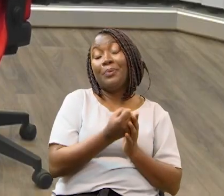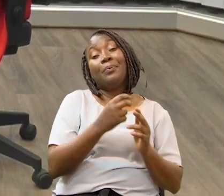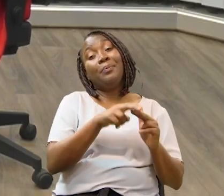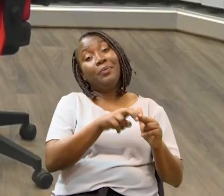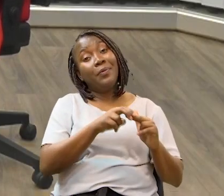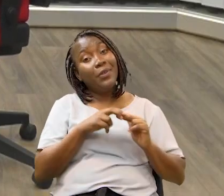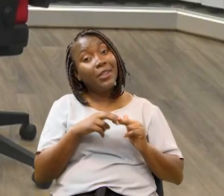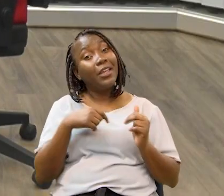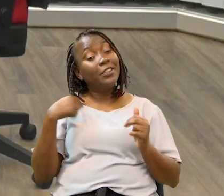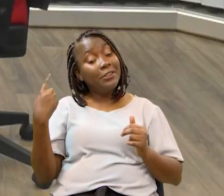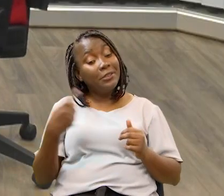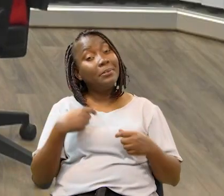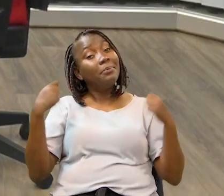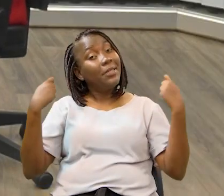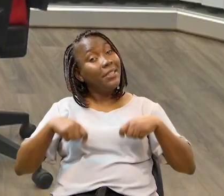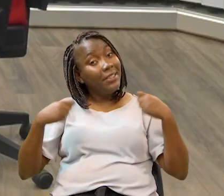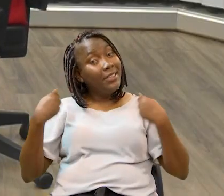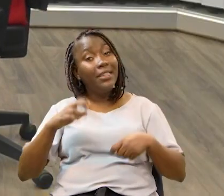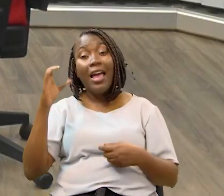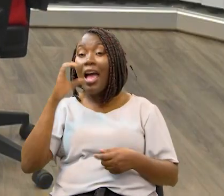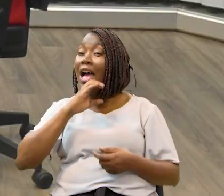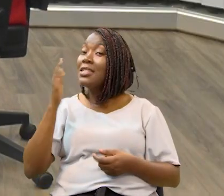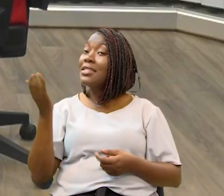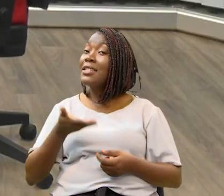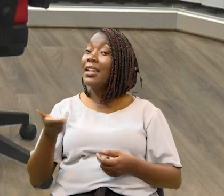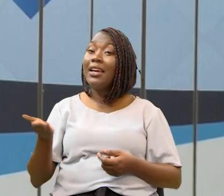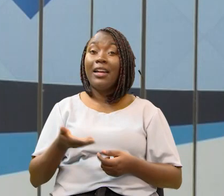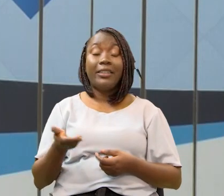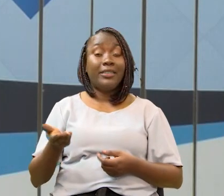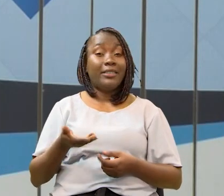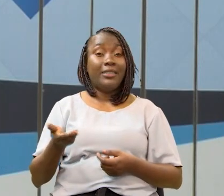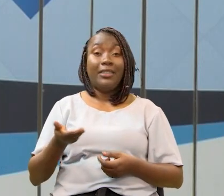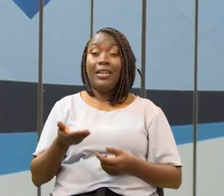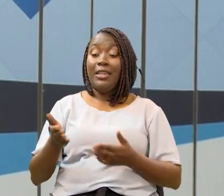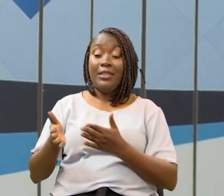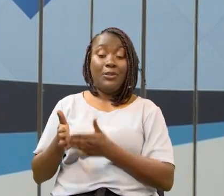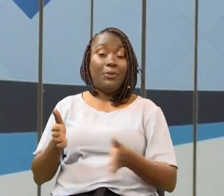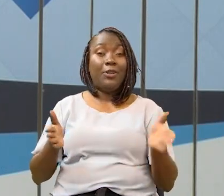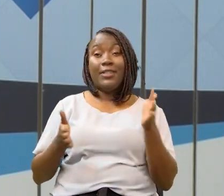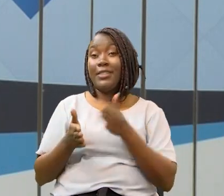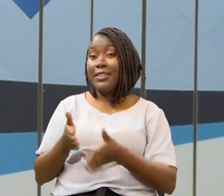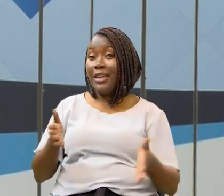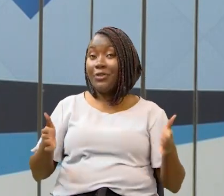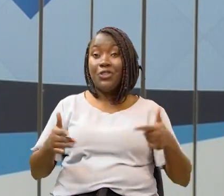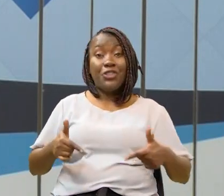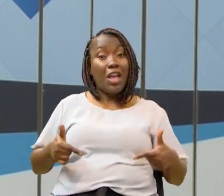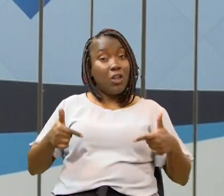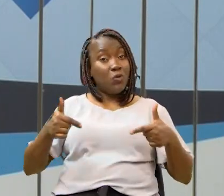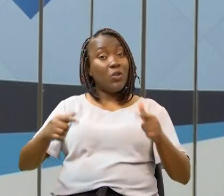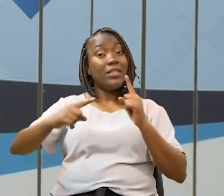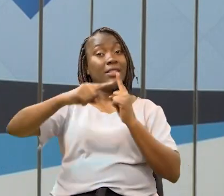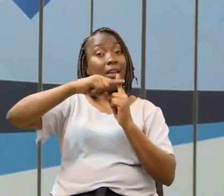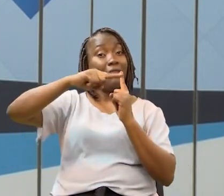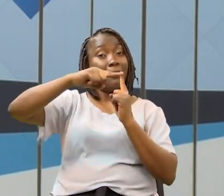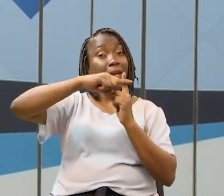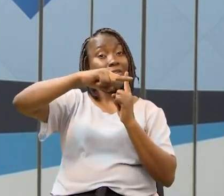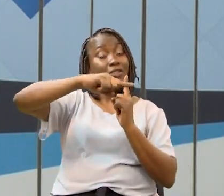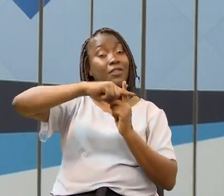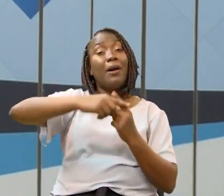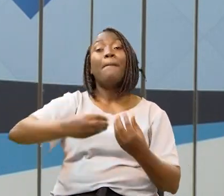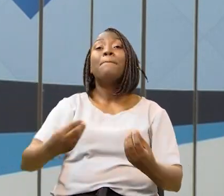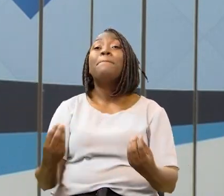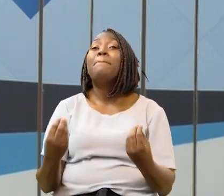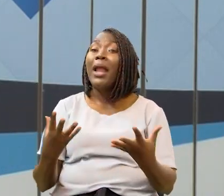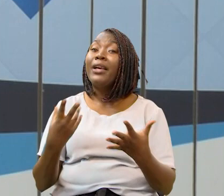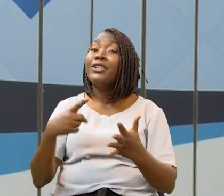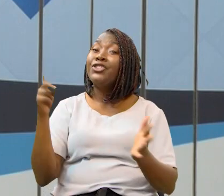Porque realmente a gente precisa acelerar, né? A gente precisa acelerar esses processos de ações afirmativas para que